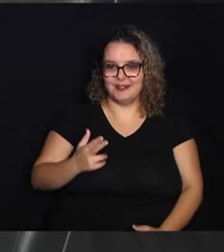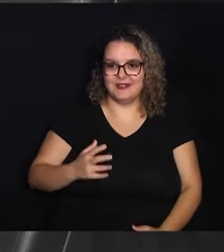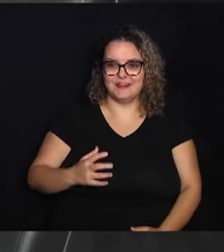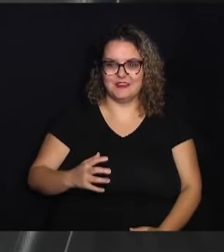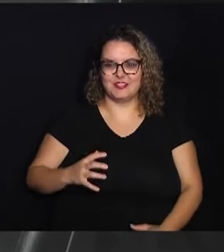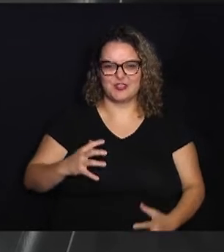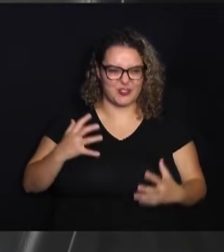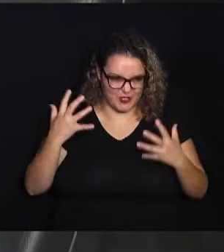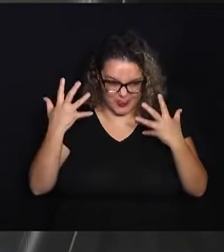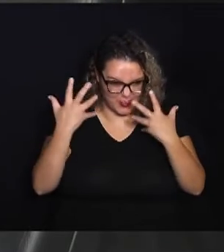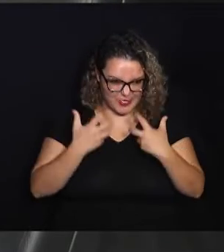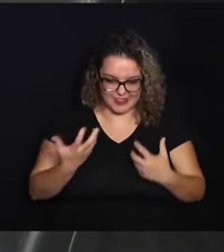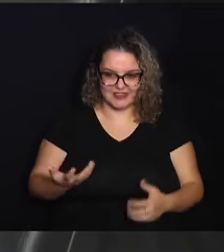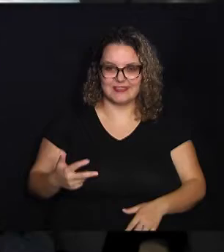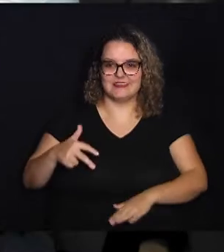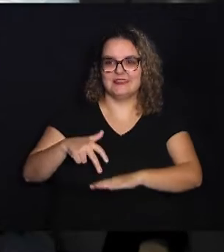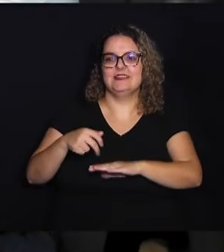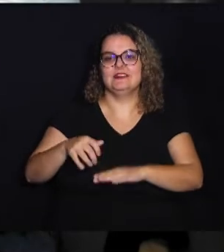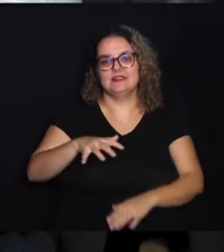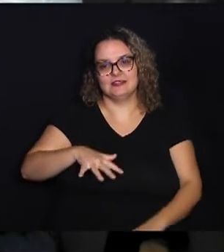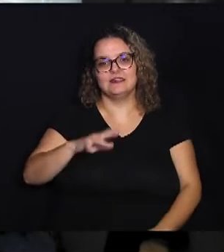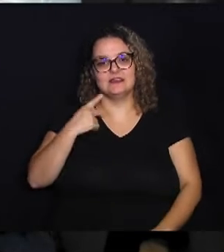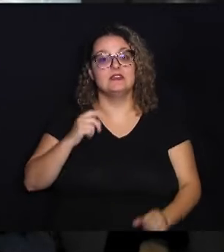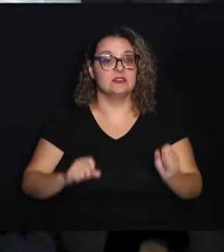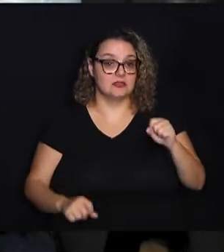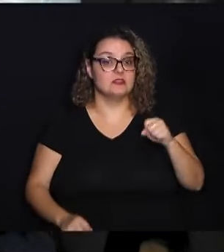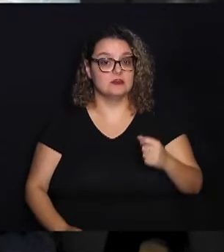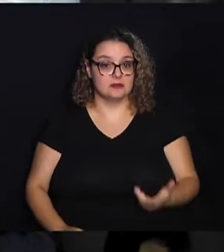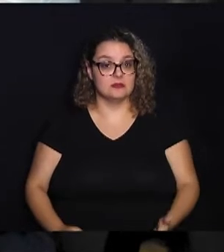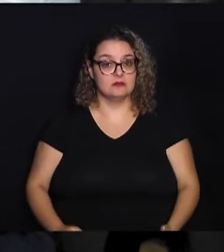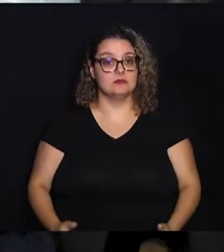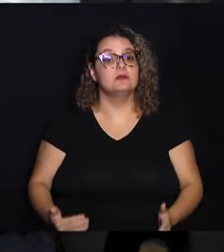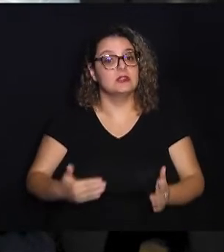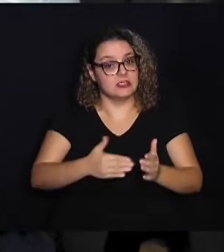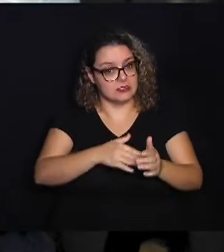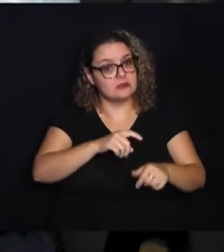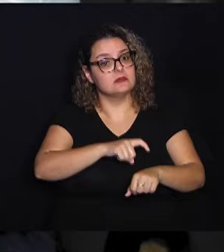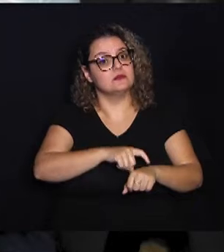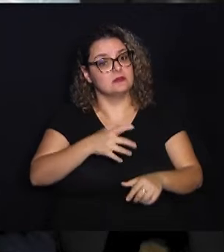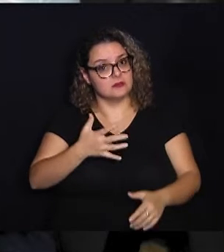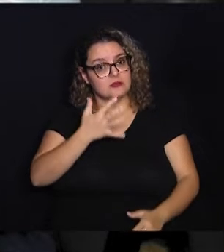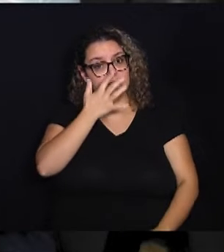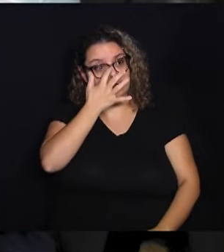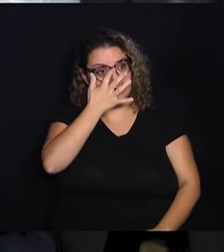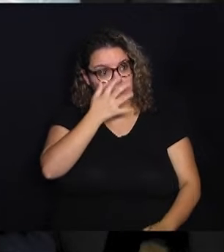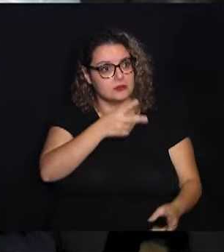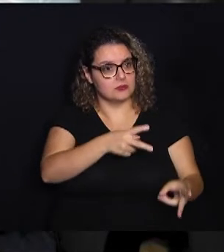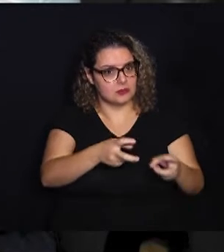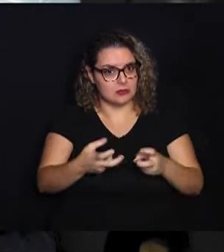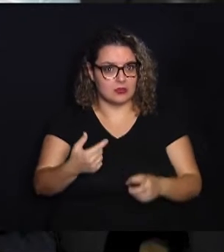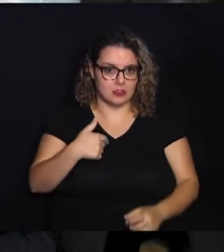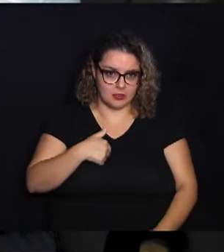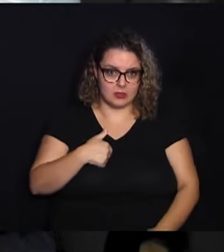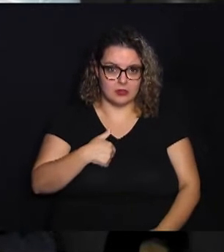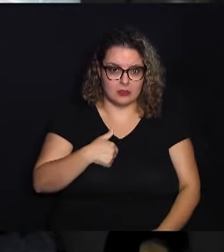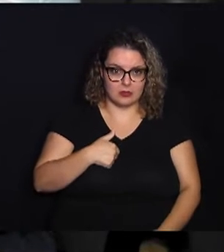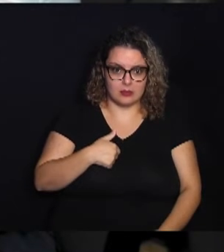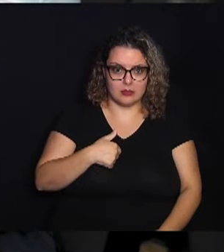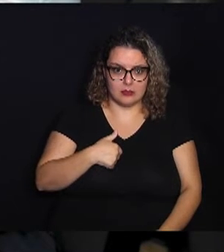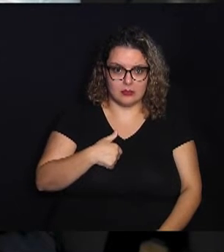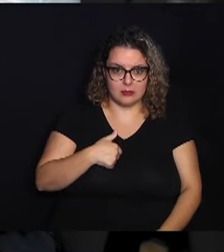né, aqui no ambiente político, às vezes na tribuna. Mas mesmo nesses momentos a gente observa, eu sou